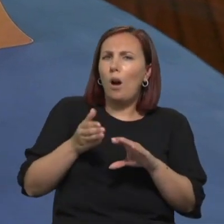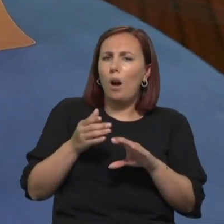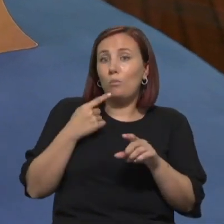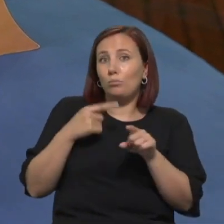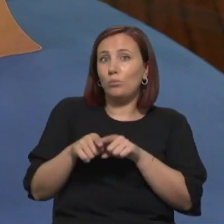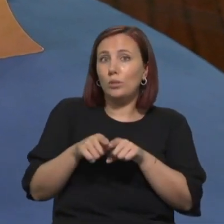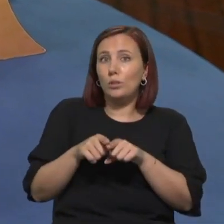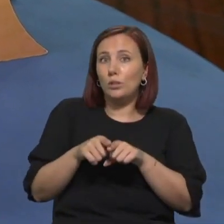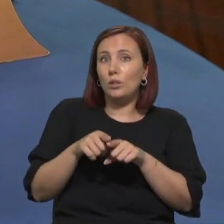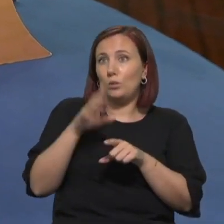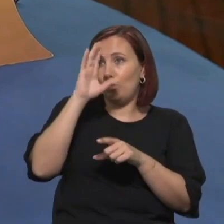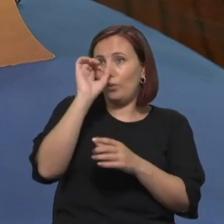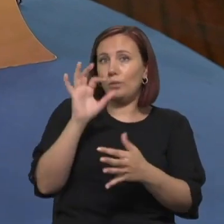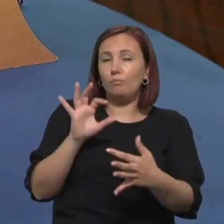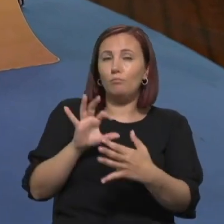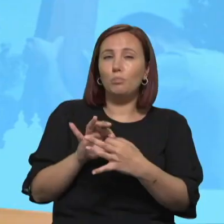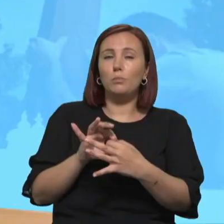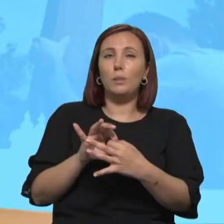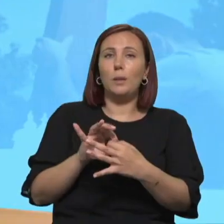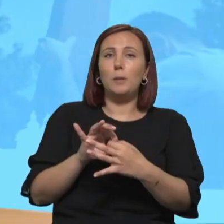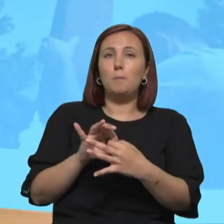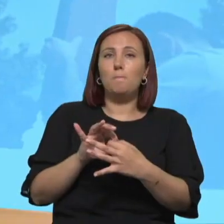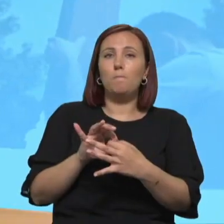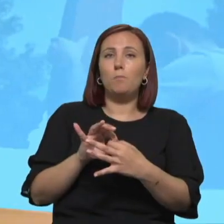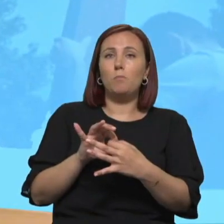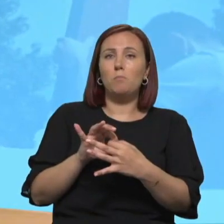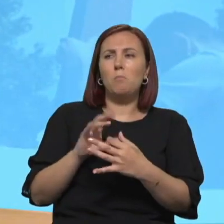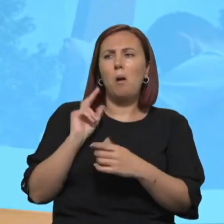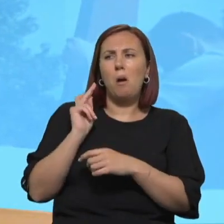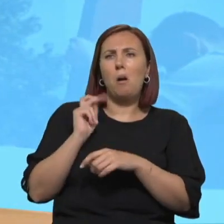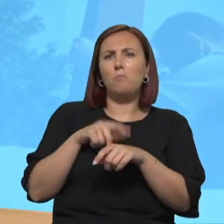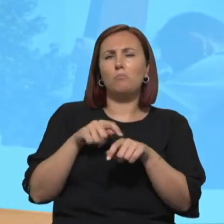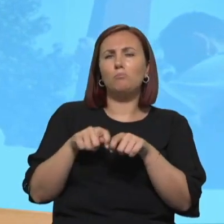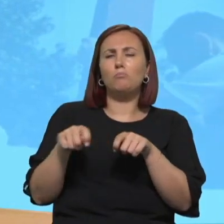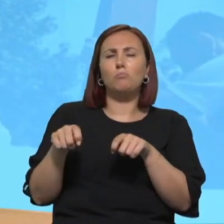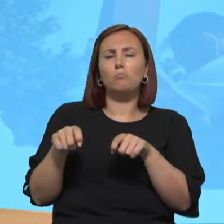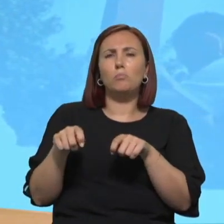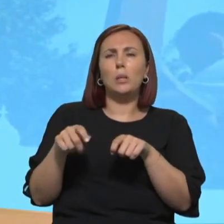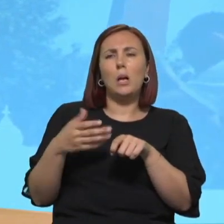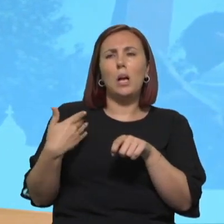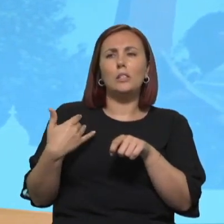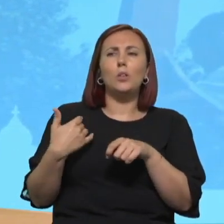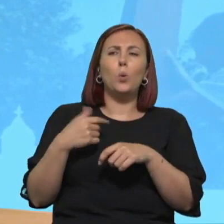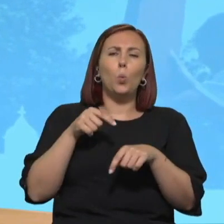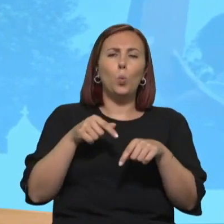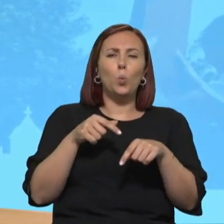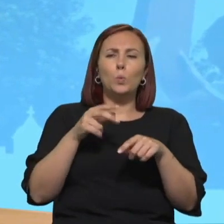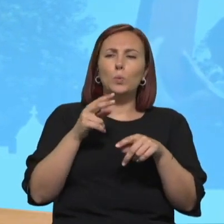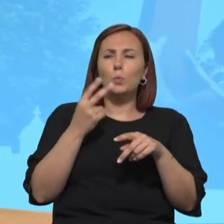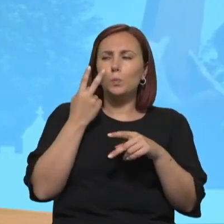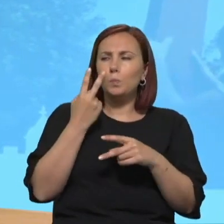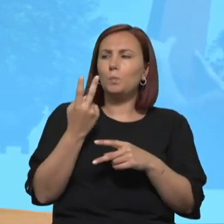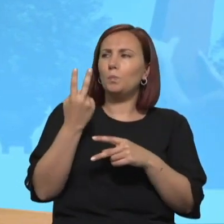política e governativa também, durante algum tempo. Como é que olha hoje a realidade,